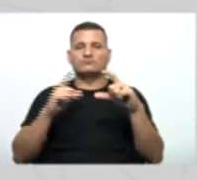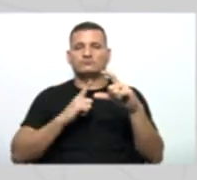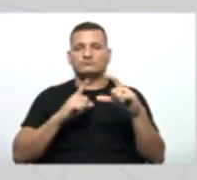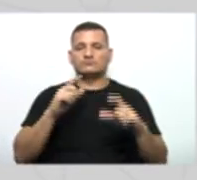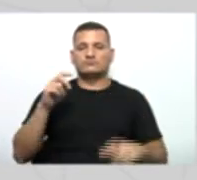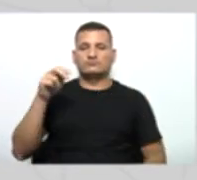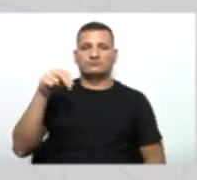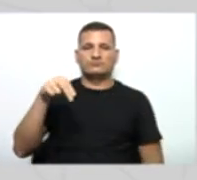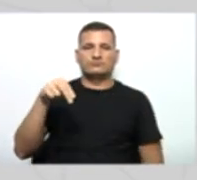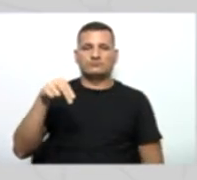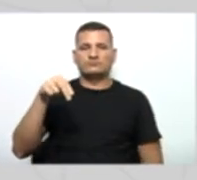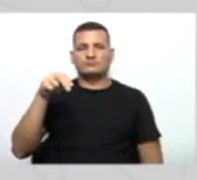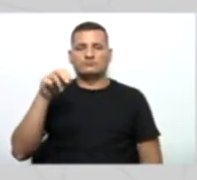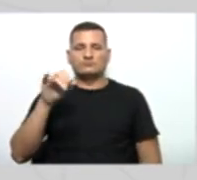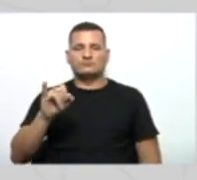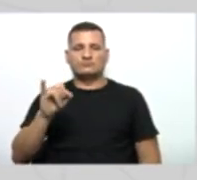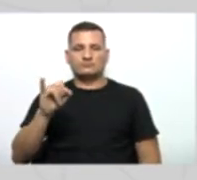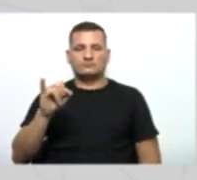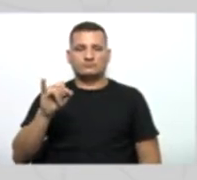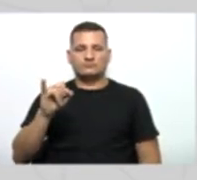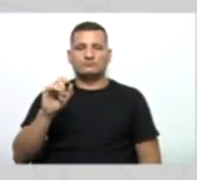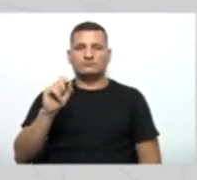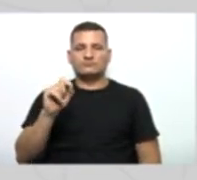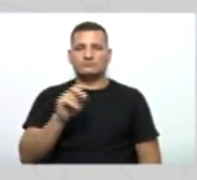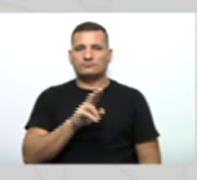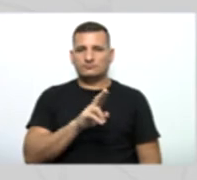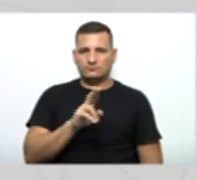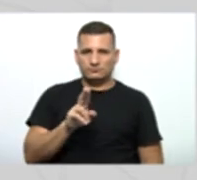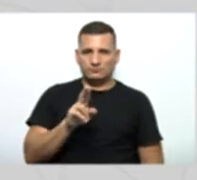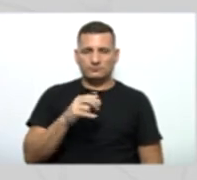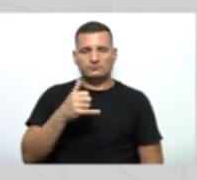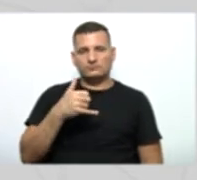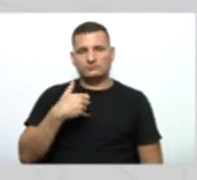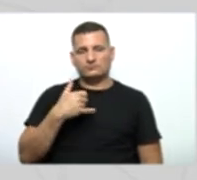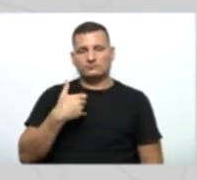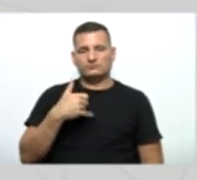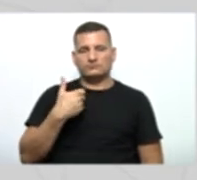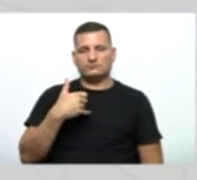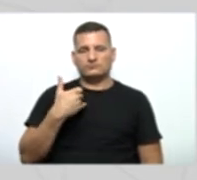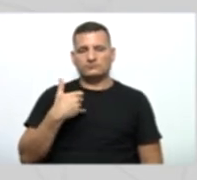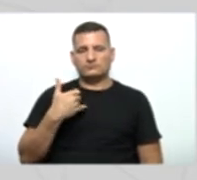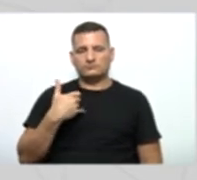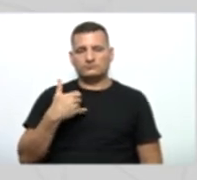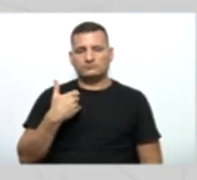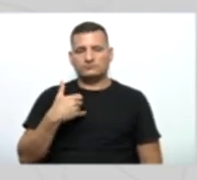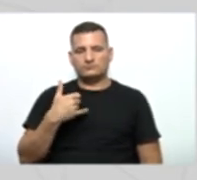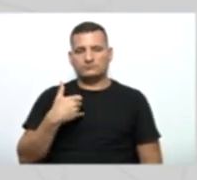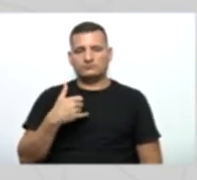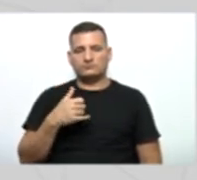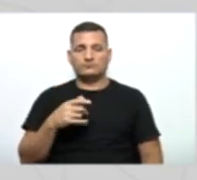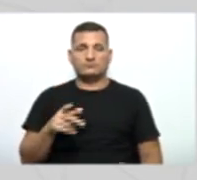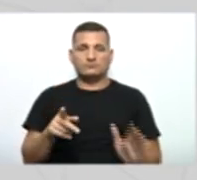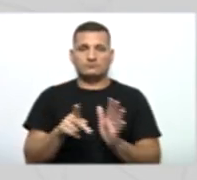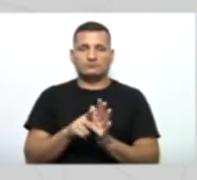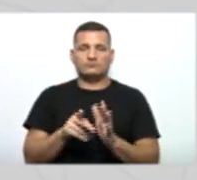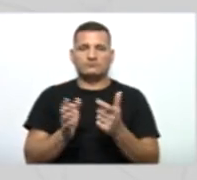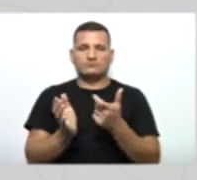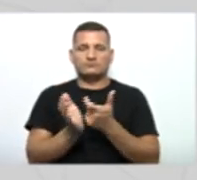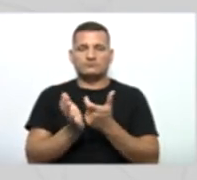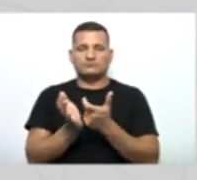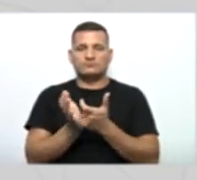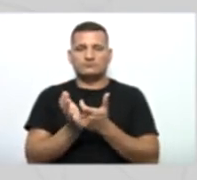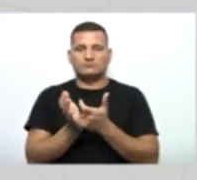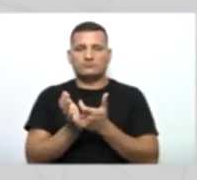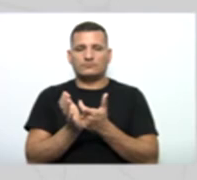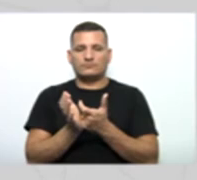i. Logicamente, referidos ao nome e à idade, que são dois atributos da nossa classe. Só